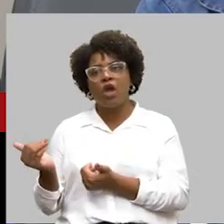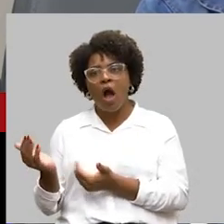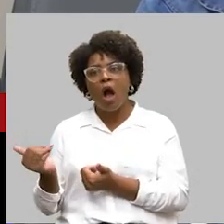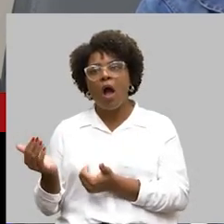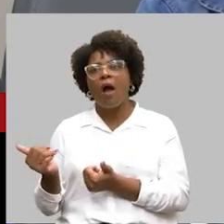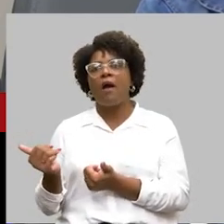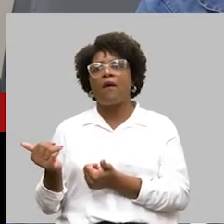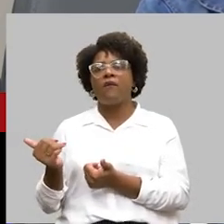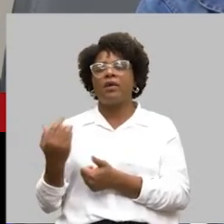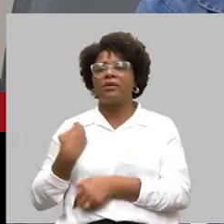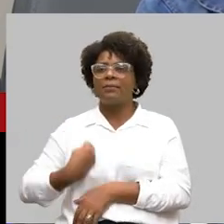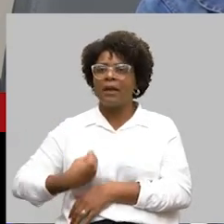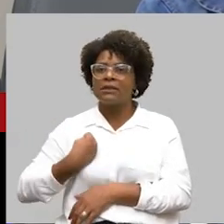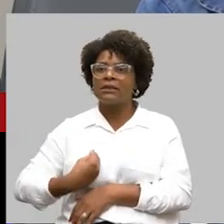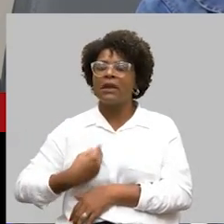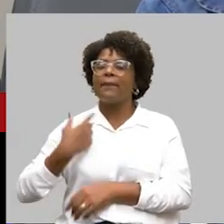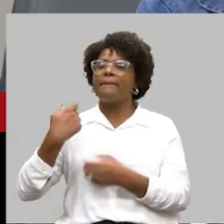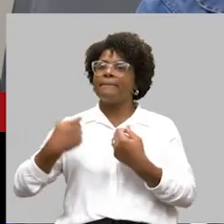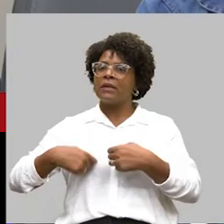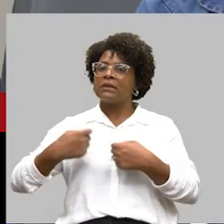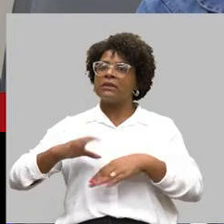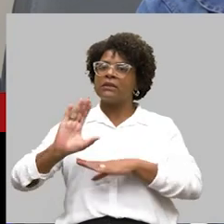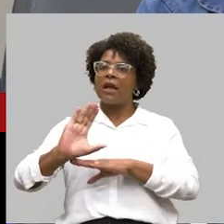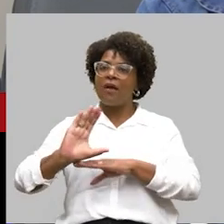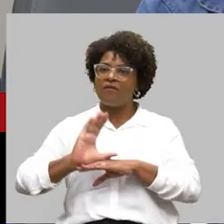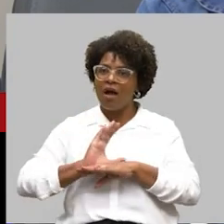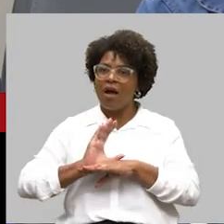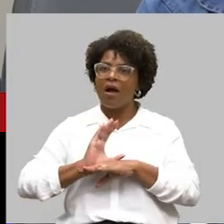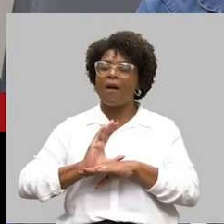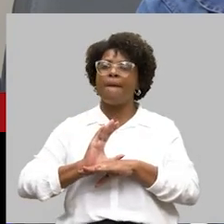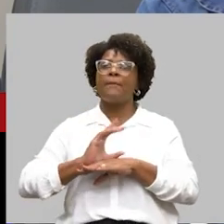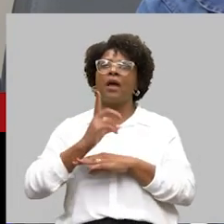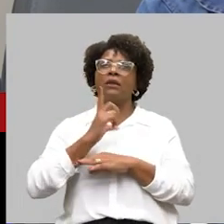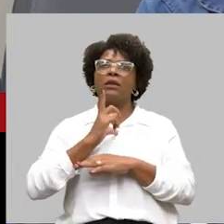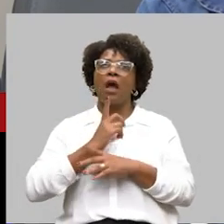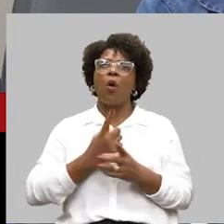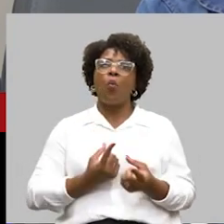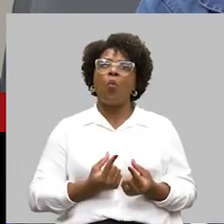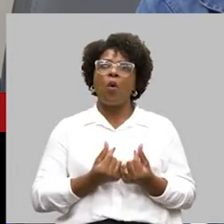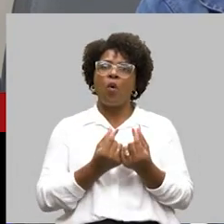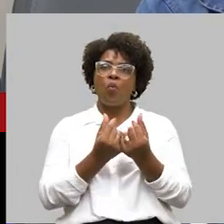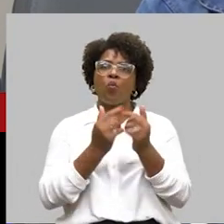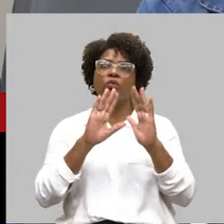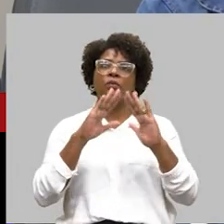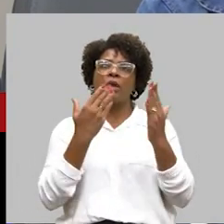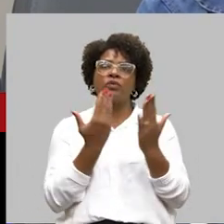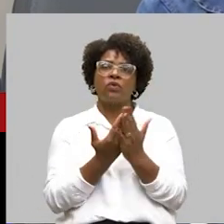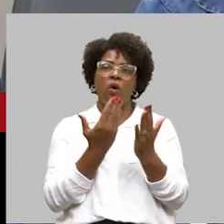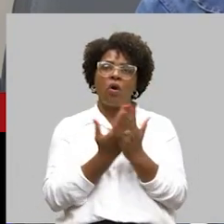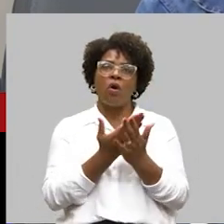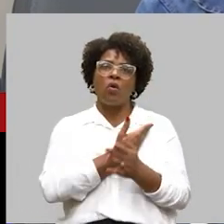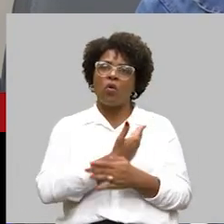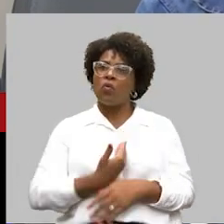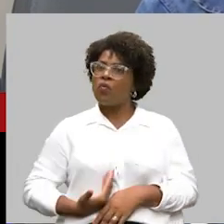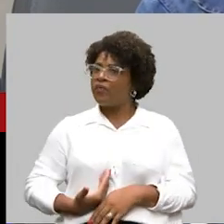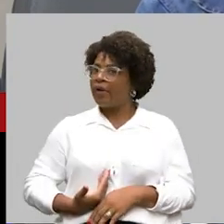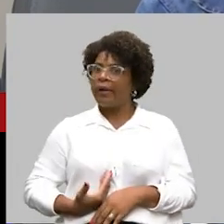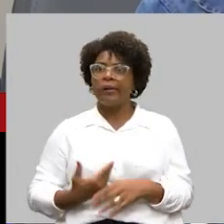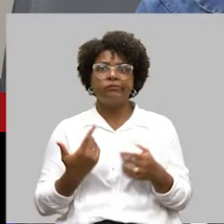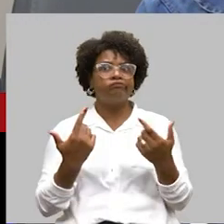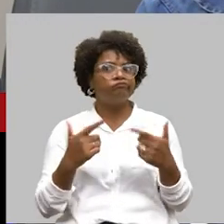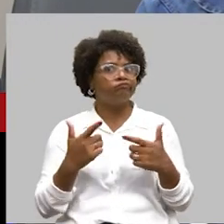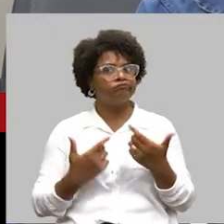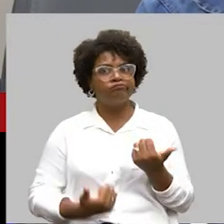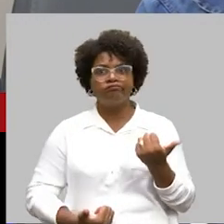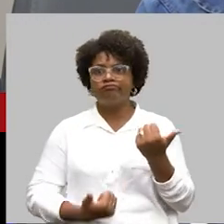precisam D ess verba que precisam ter ali um recurso pra escola e o nosso governo não tá colaborando